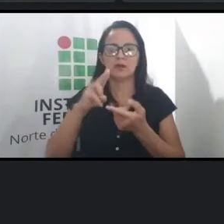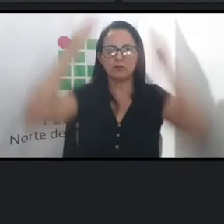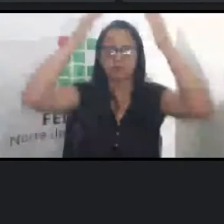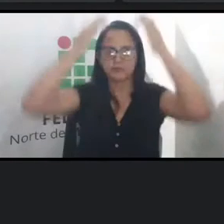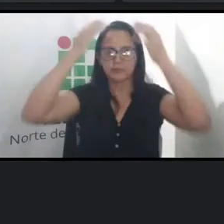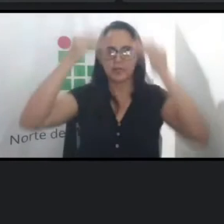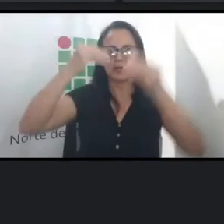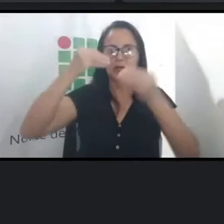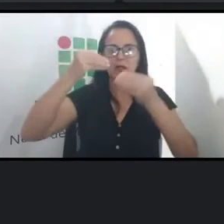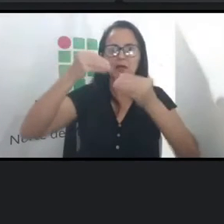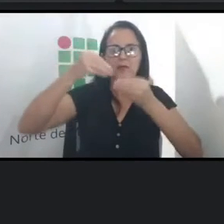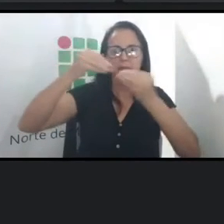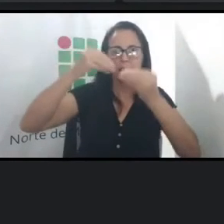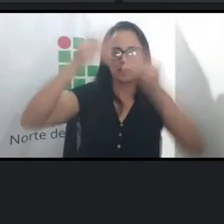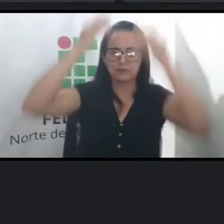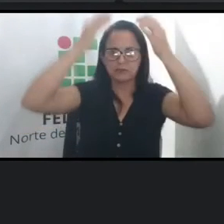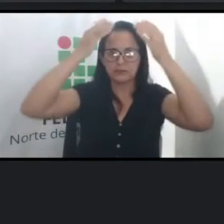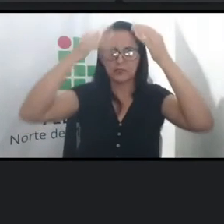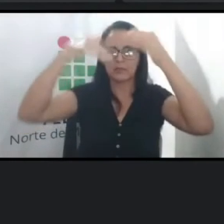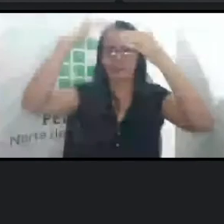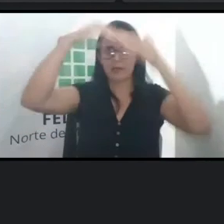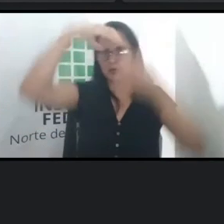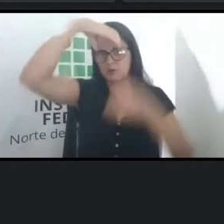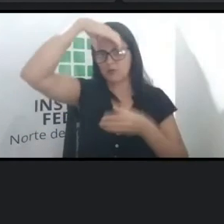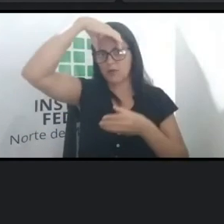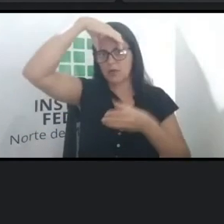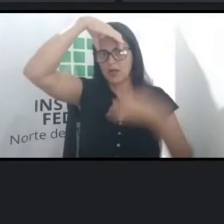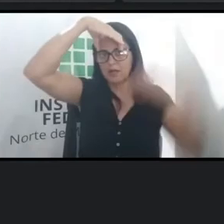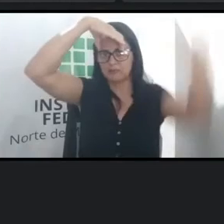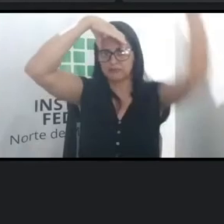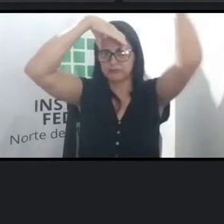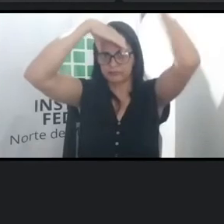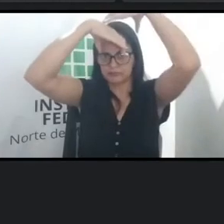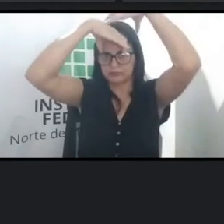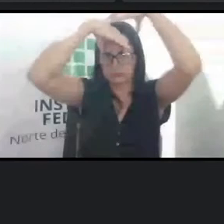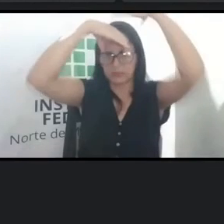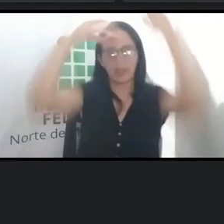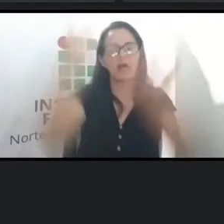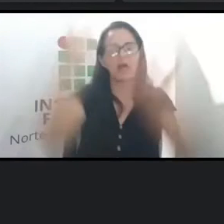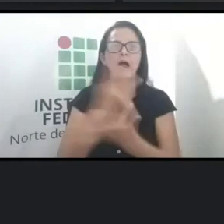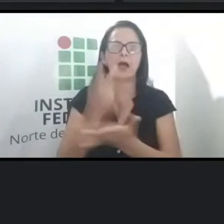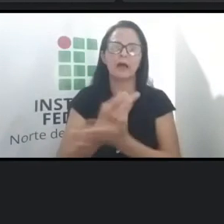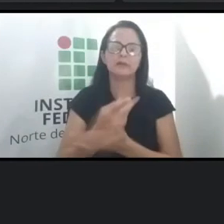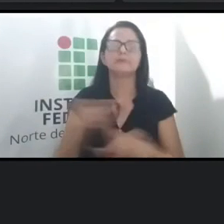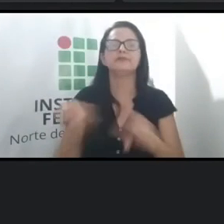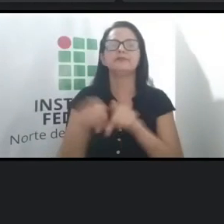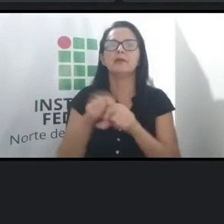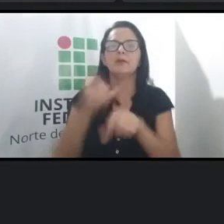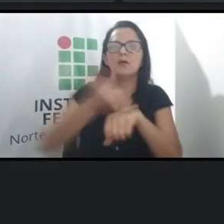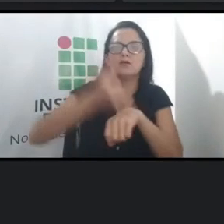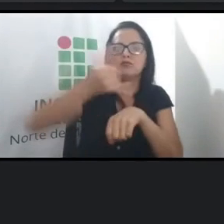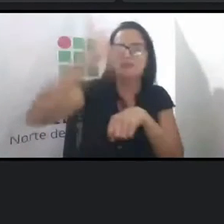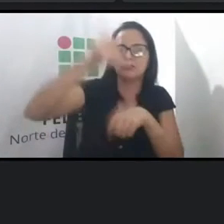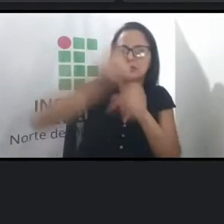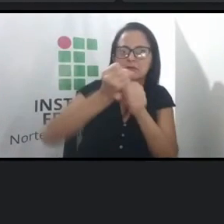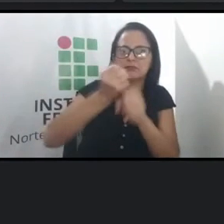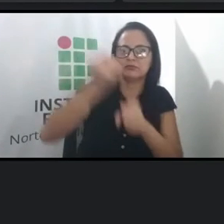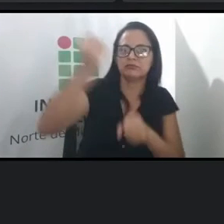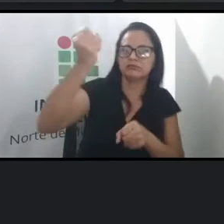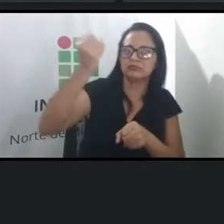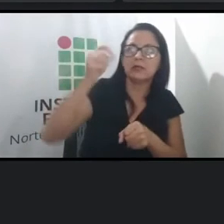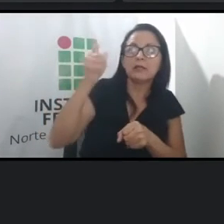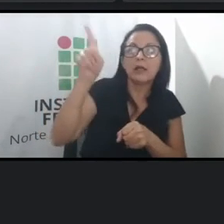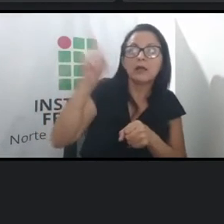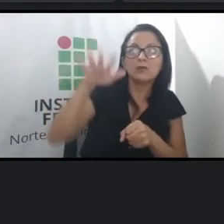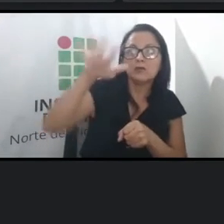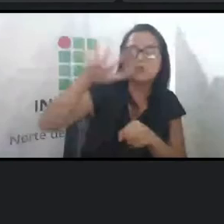correto. Outra coisa, verificamos que o vergalhão que ele está utilizando, ele está aproximando da zona de